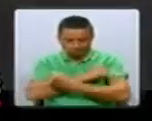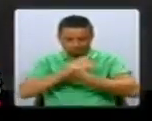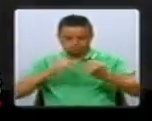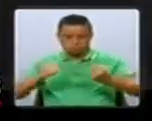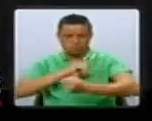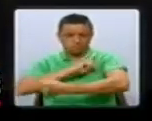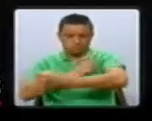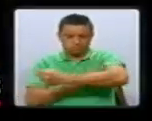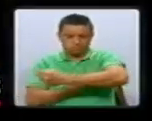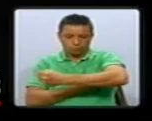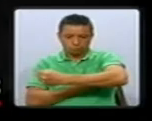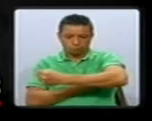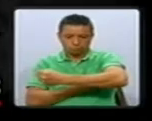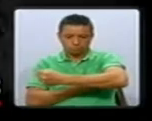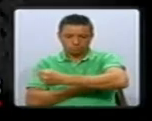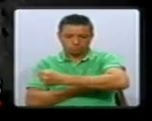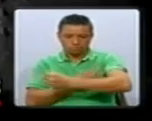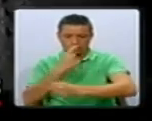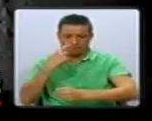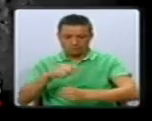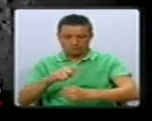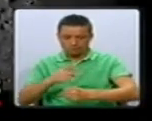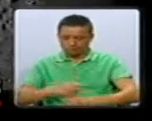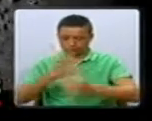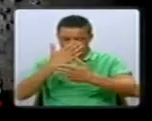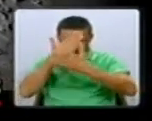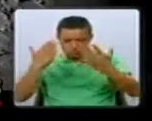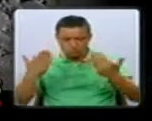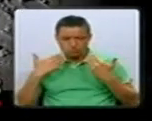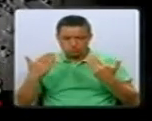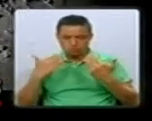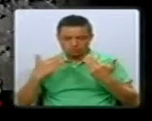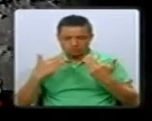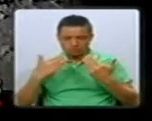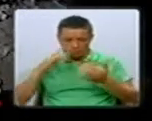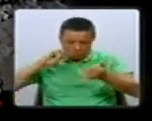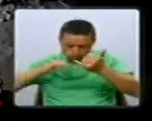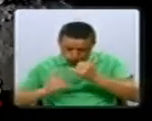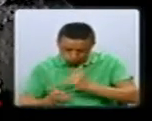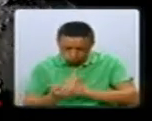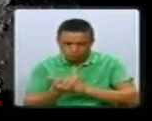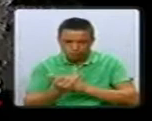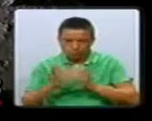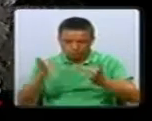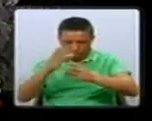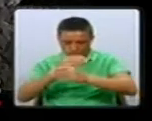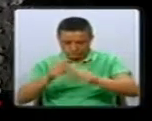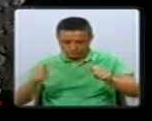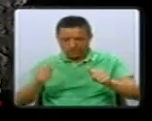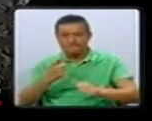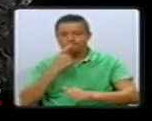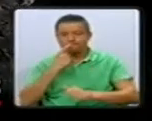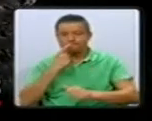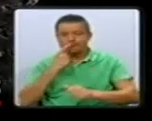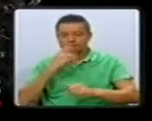poderoso, em que provavelmente uma forte vaga de calor proveniente do manto profundo, terá derretido as rochas que estavam exatamente